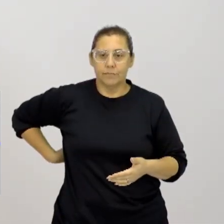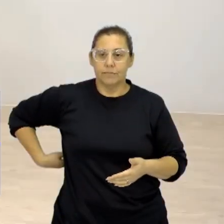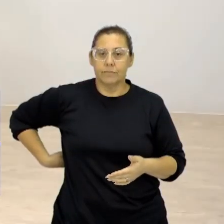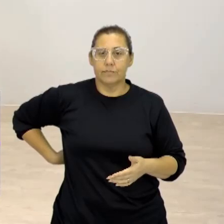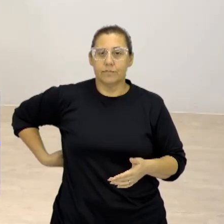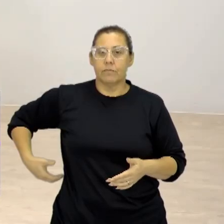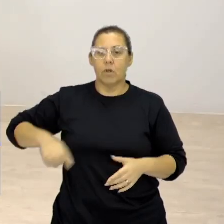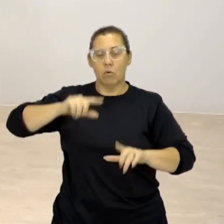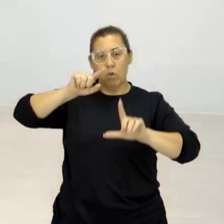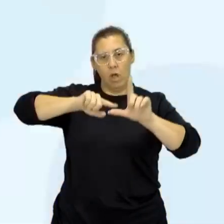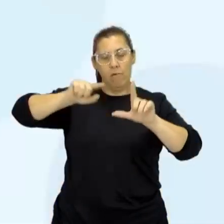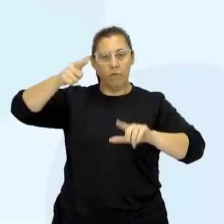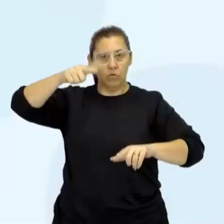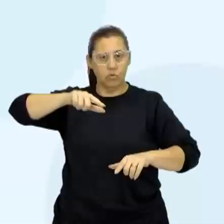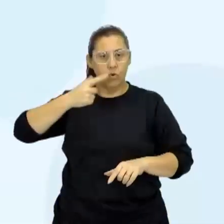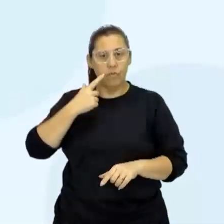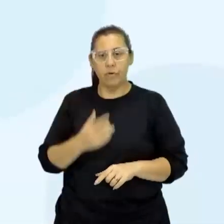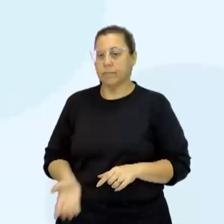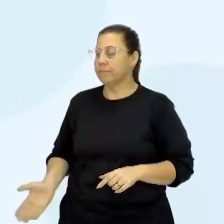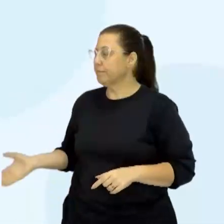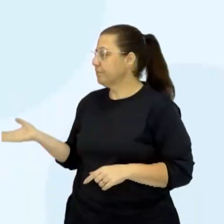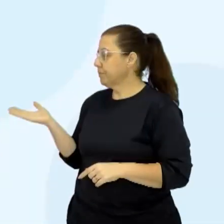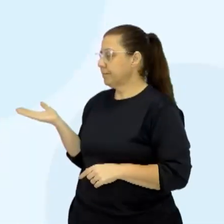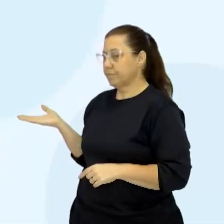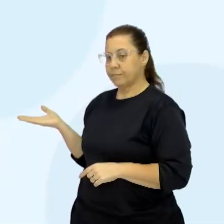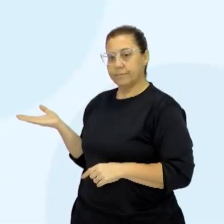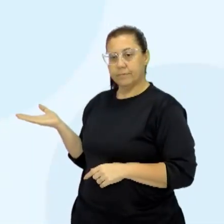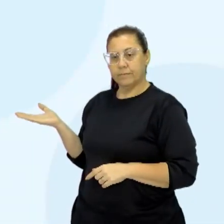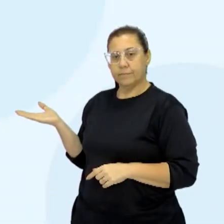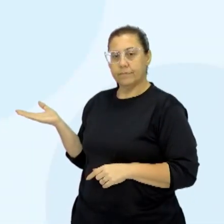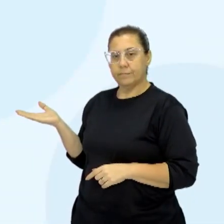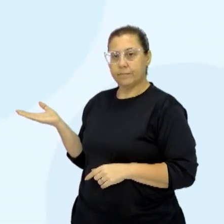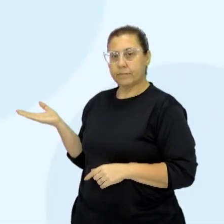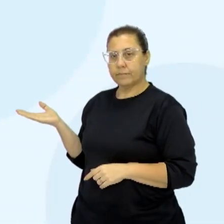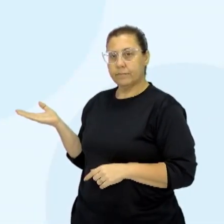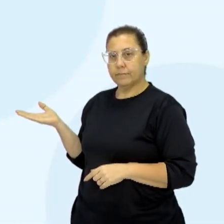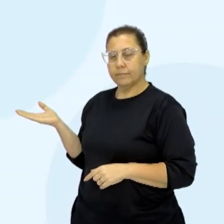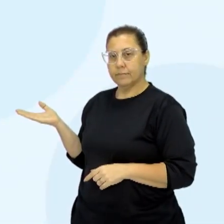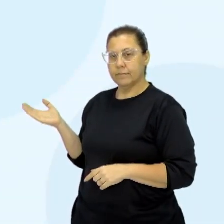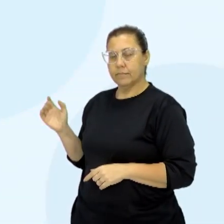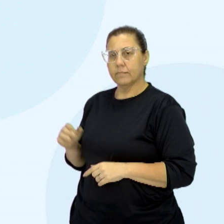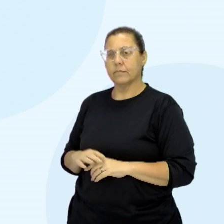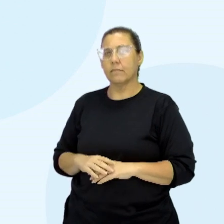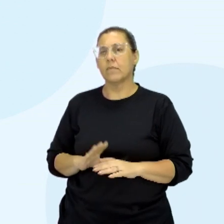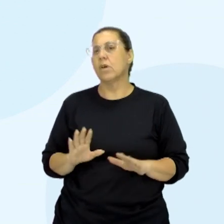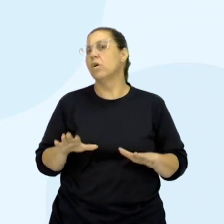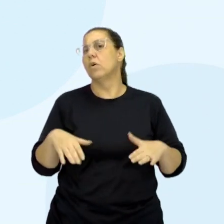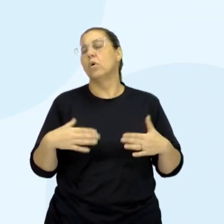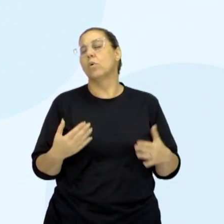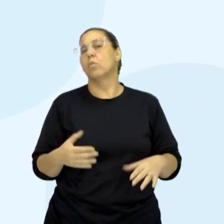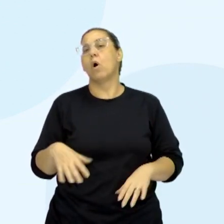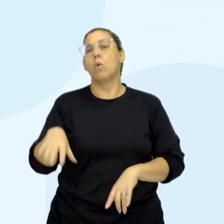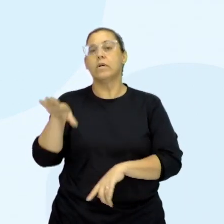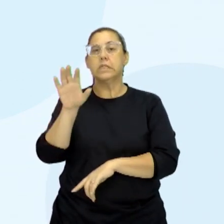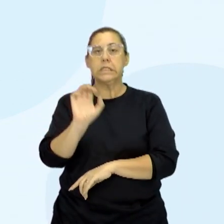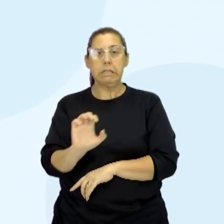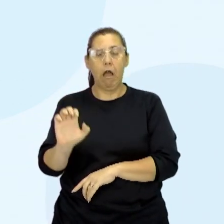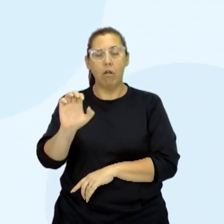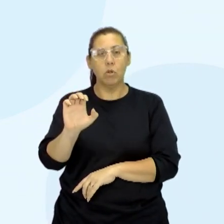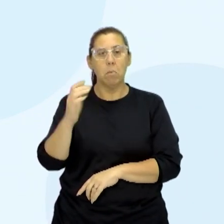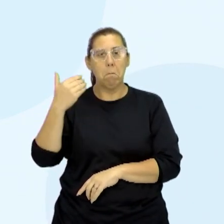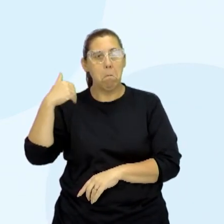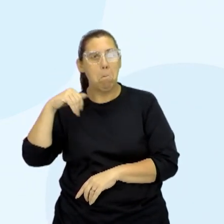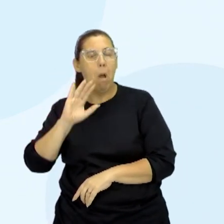tem o gráfico lá de novo, ó lá. É o que a gente tinha proposto, então, né? Isso. Aí, olha aí. Qual estado tem a maior concentração